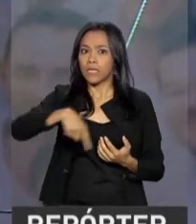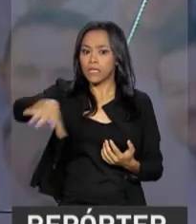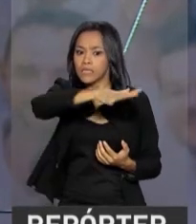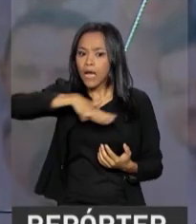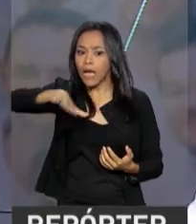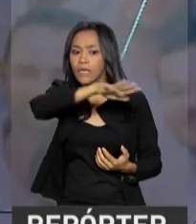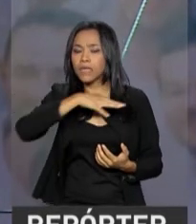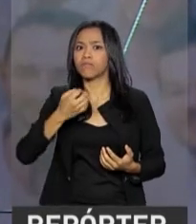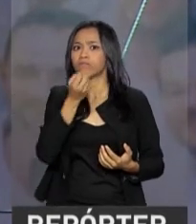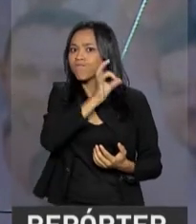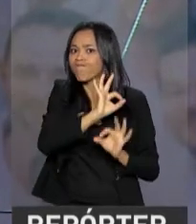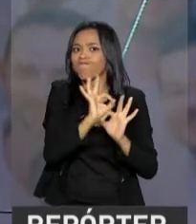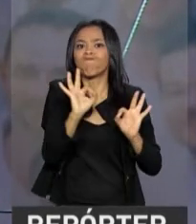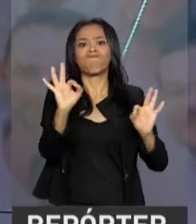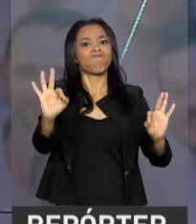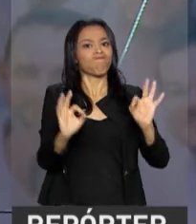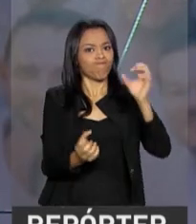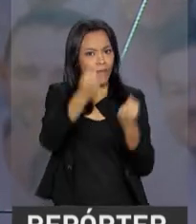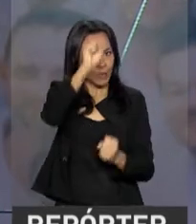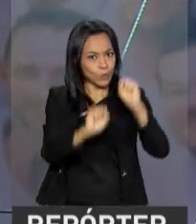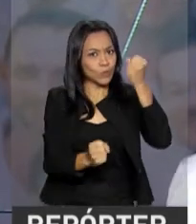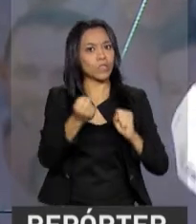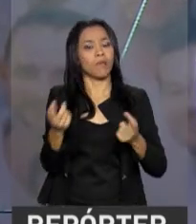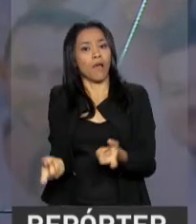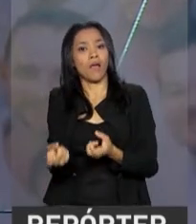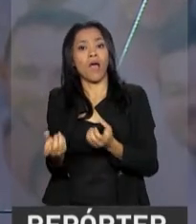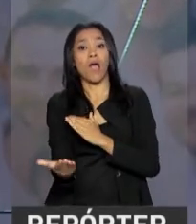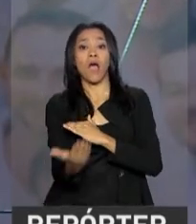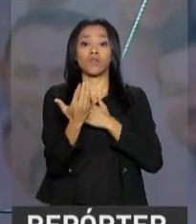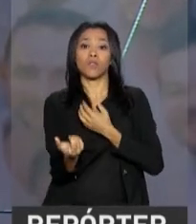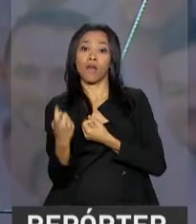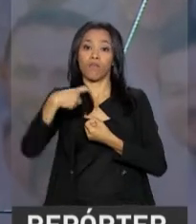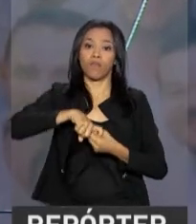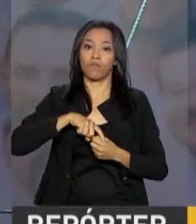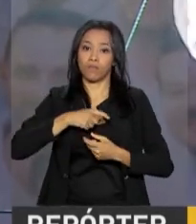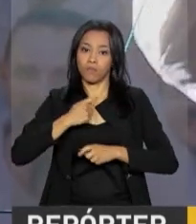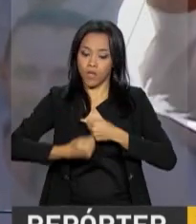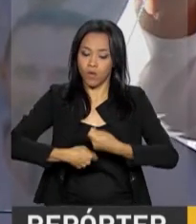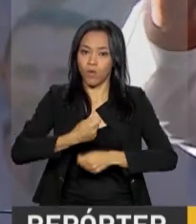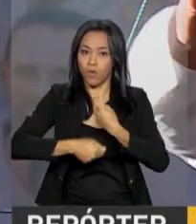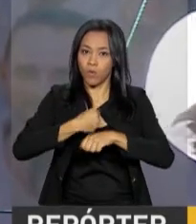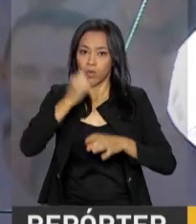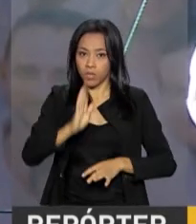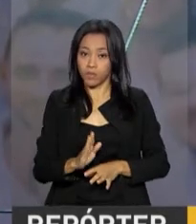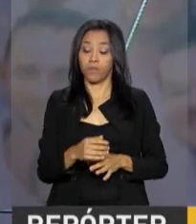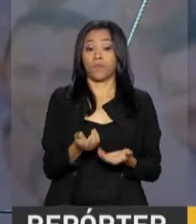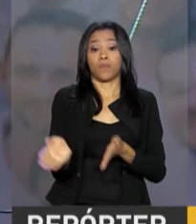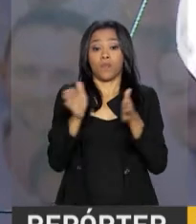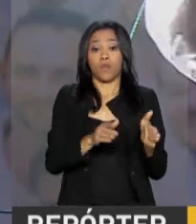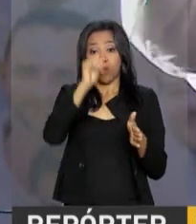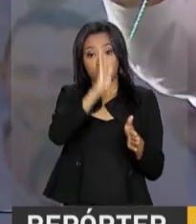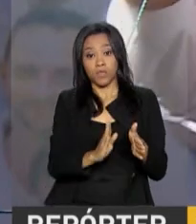setor automotivo para a retomada do crescimento econômico do país. O Brasil começa a crescer. O